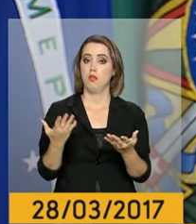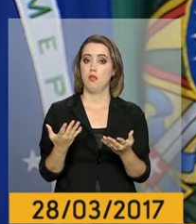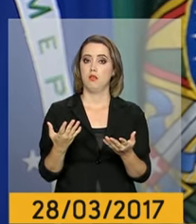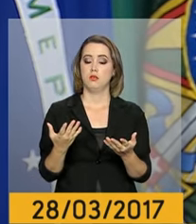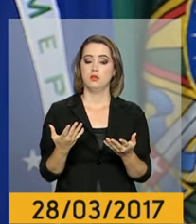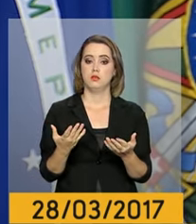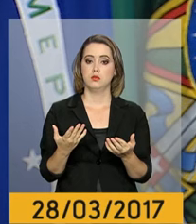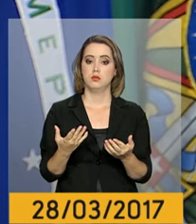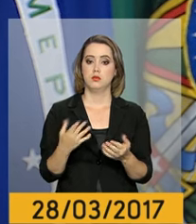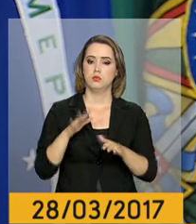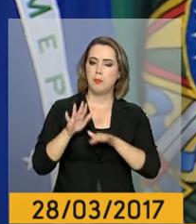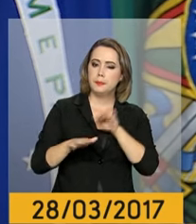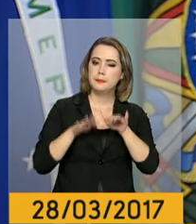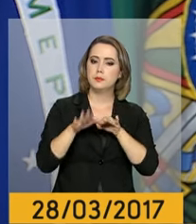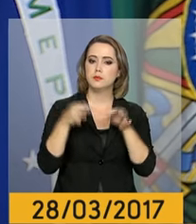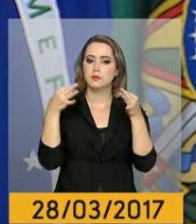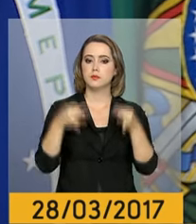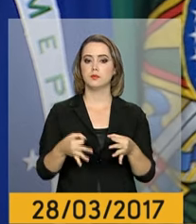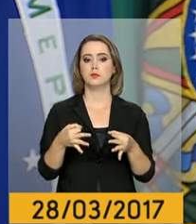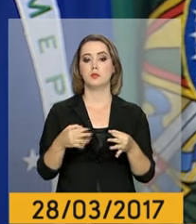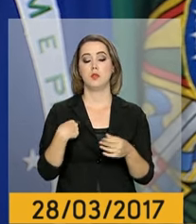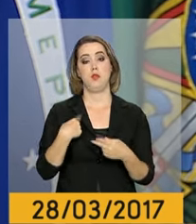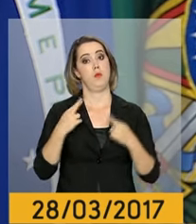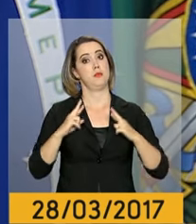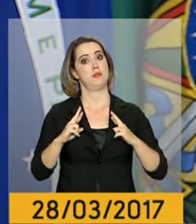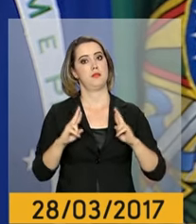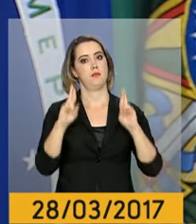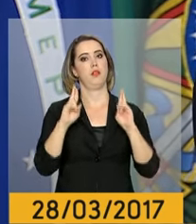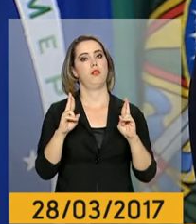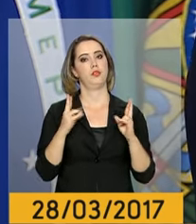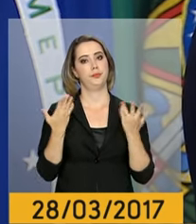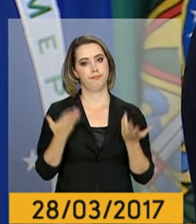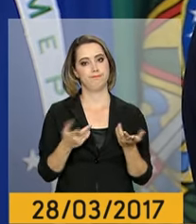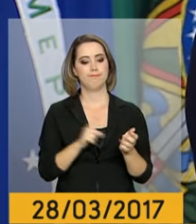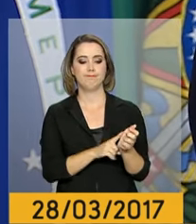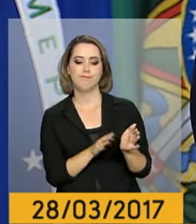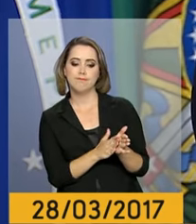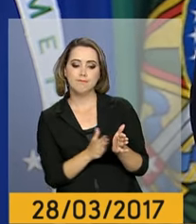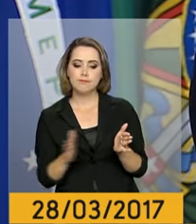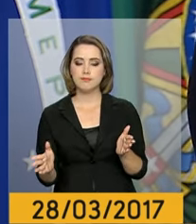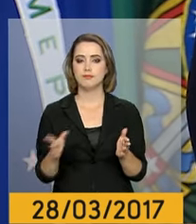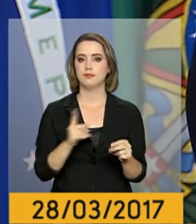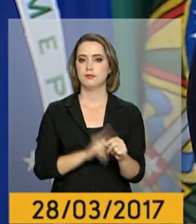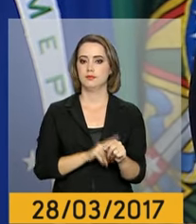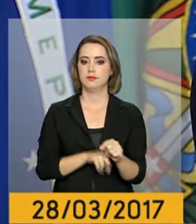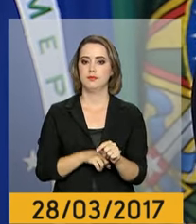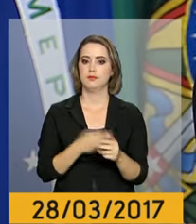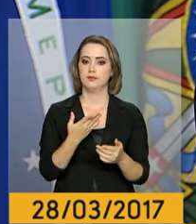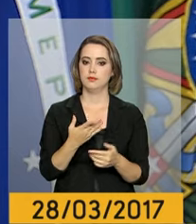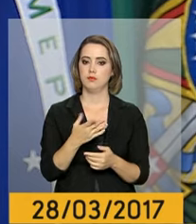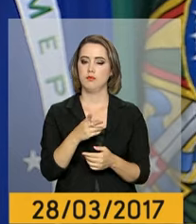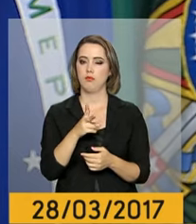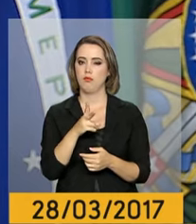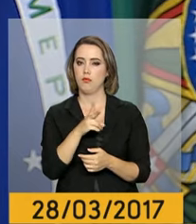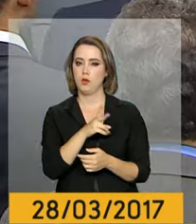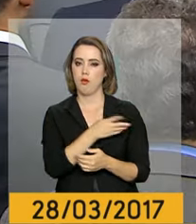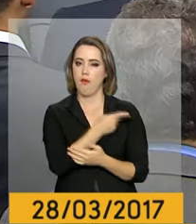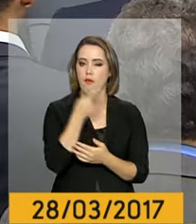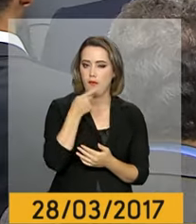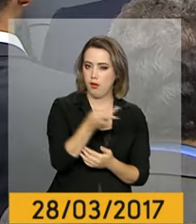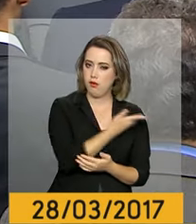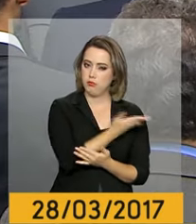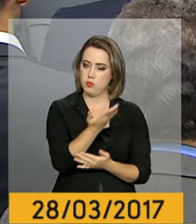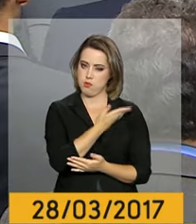eh muitos passos e eu espero que nesse tempo faltante viu Cassab eh e todos os